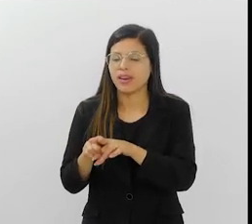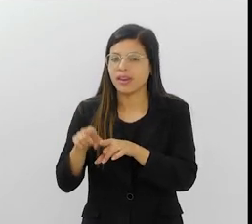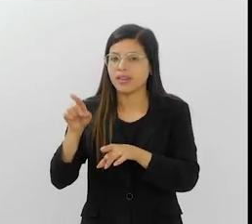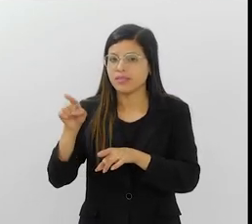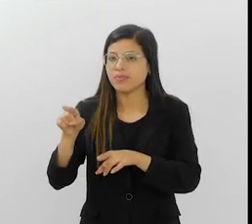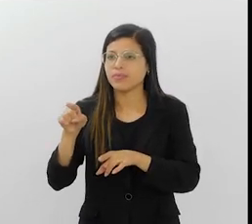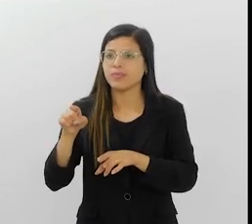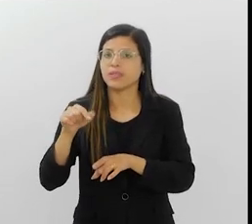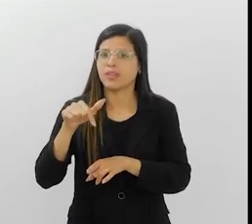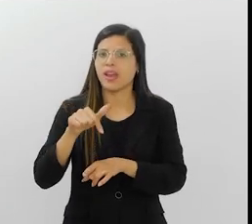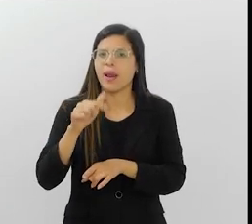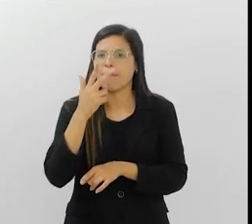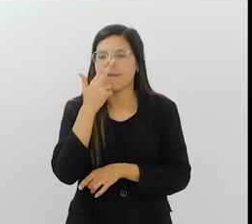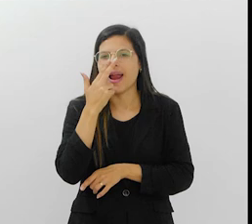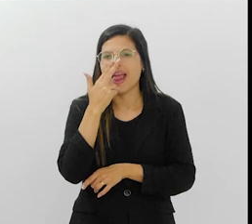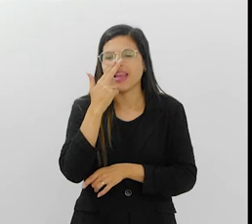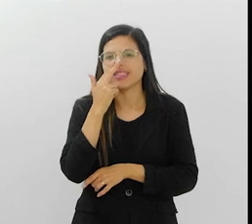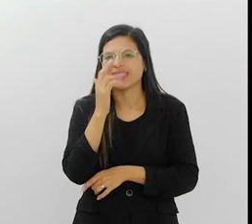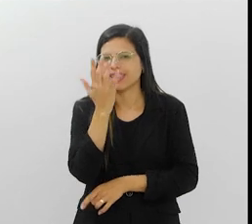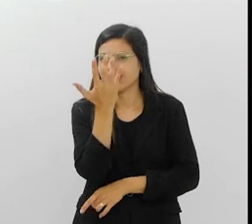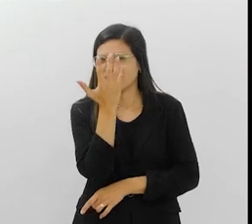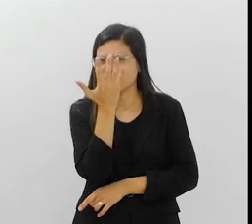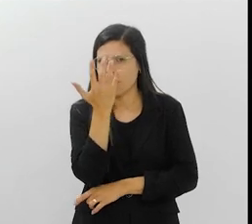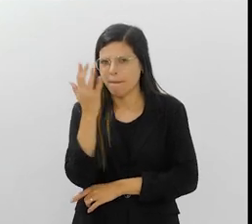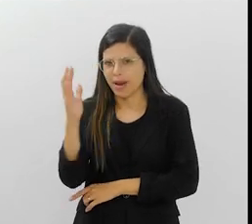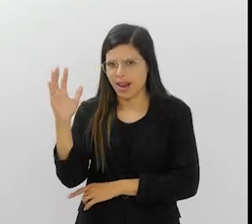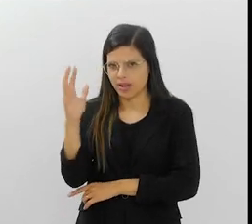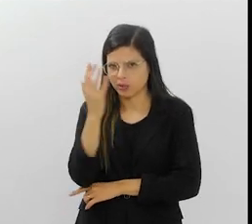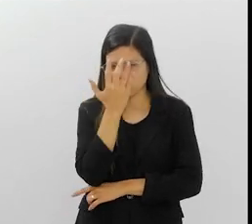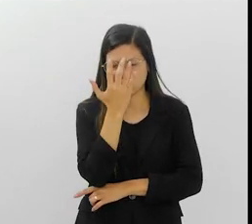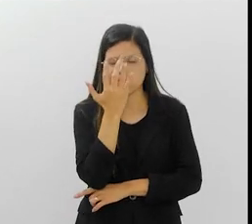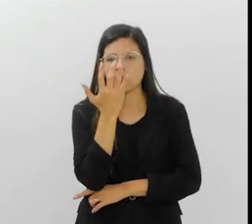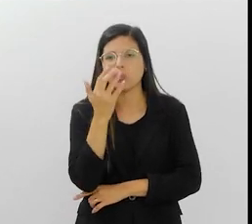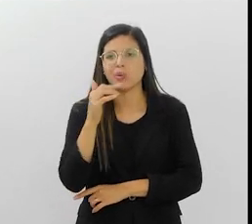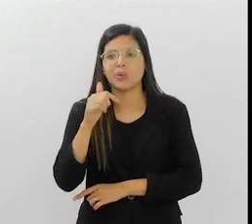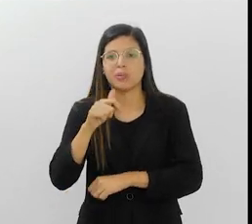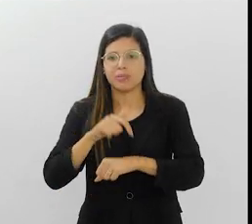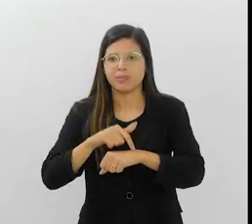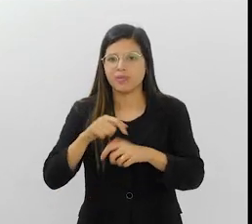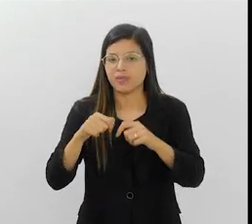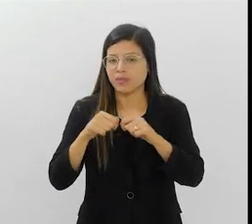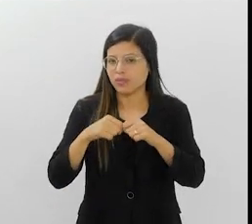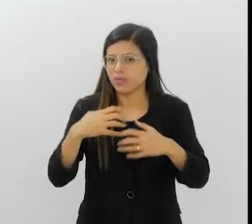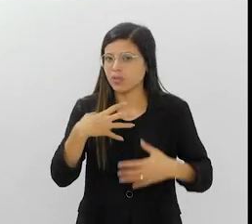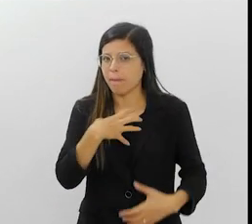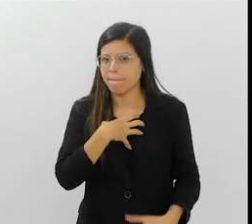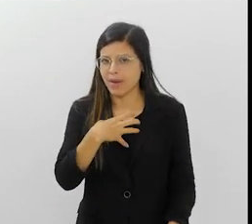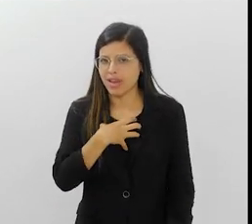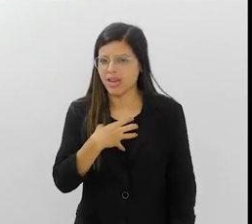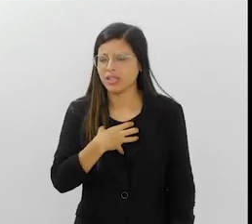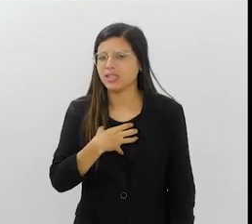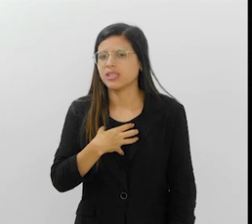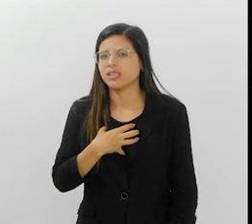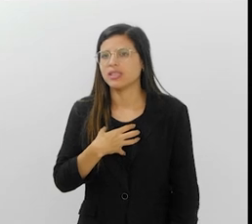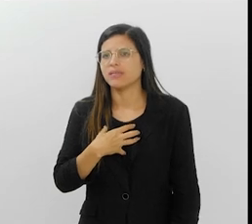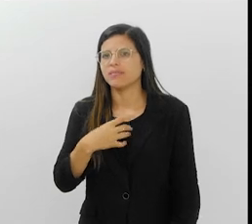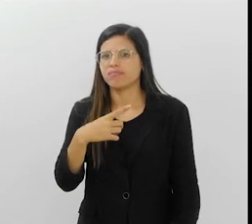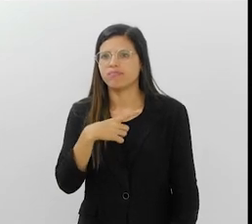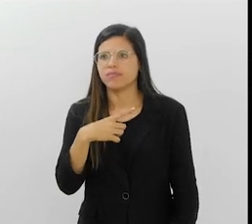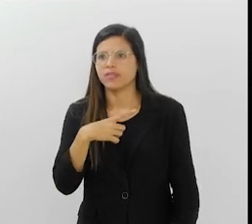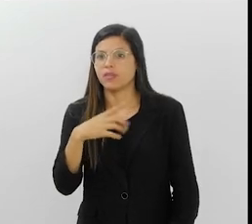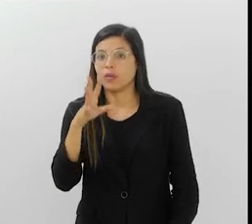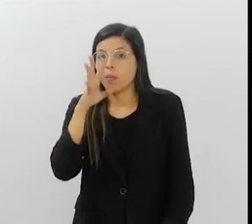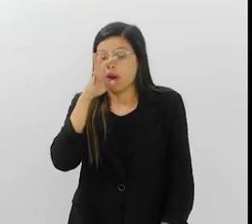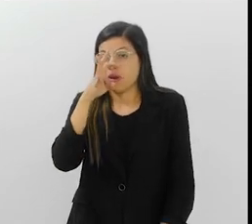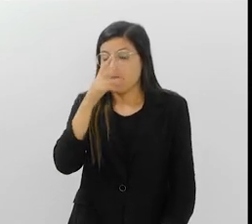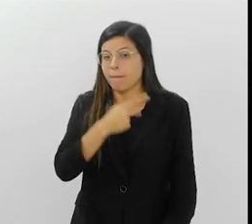eu fiz, que eram as baianas espelhadas. Então, no primeiro momento, quando eu fiz a baiana, teve uma resistência muito grande,